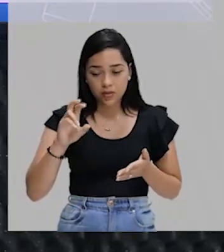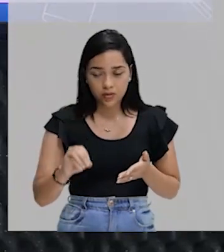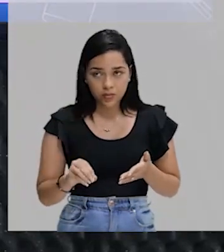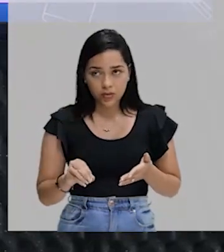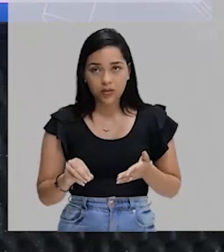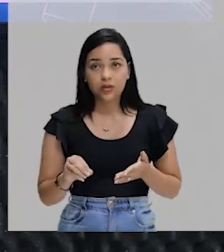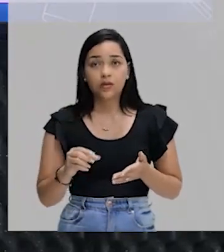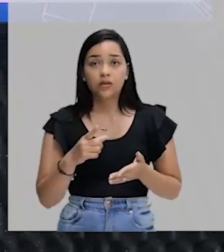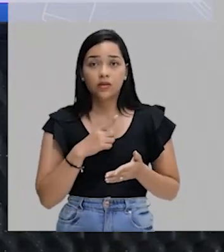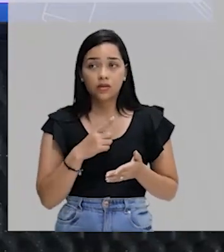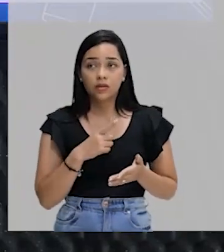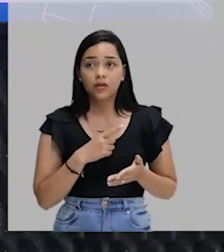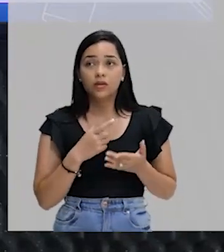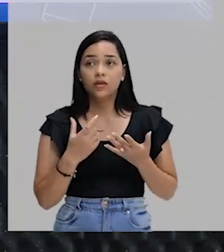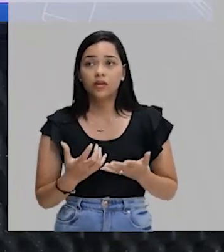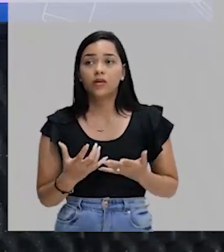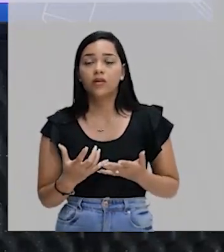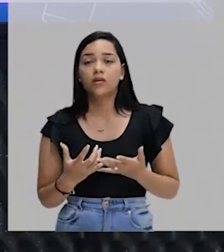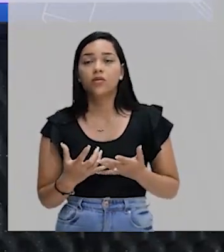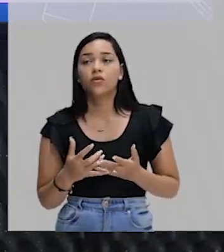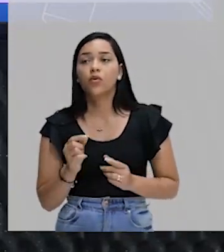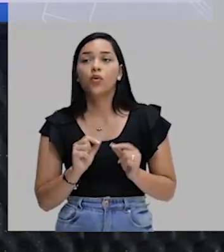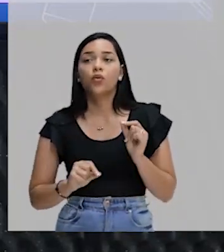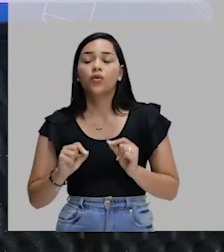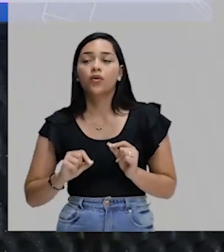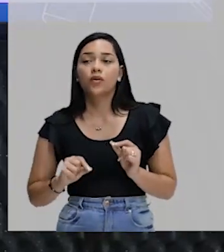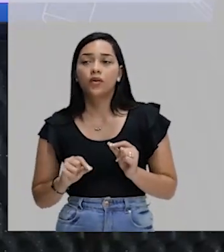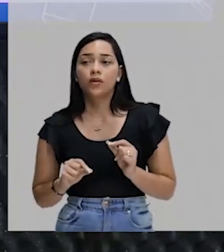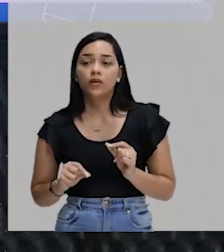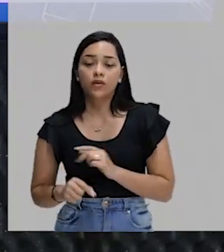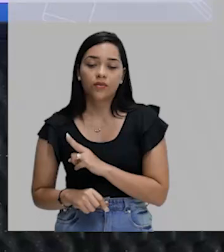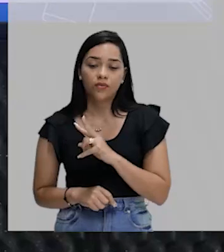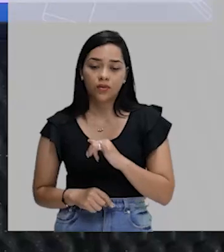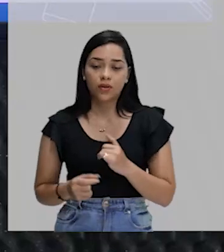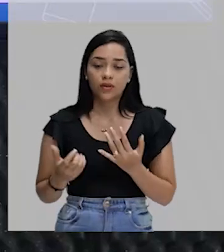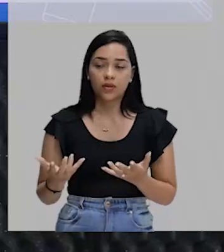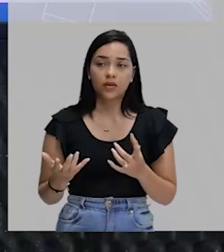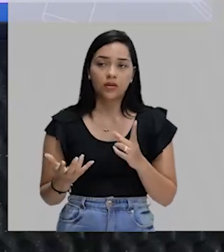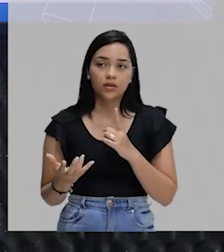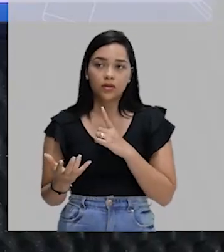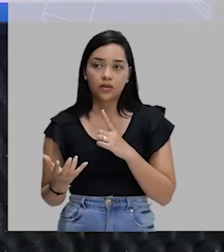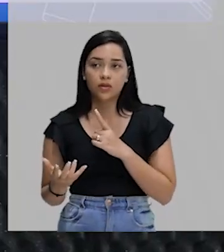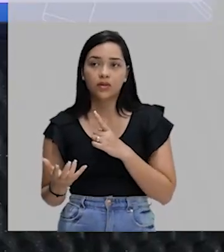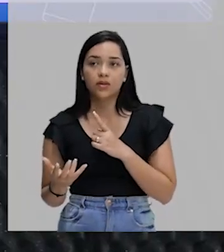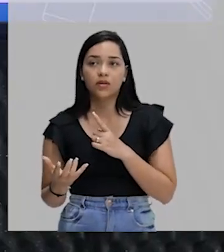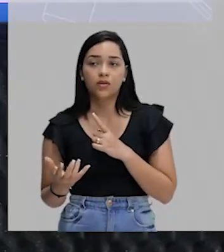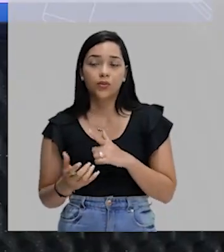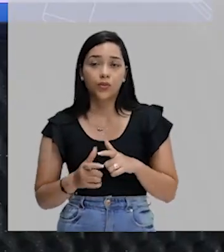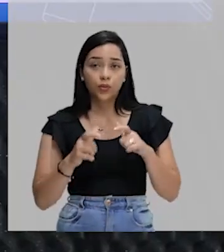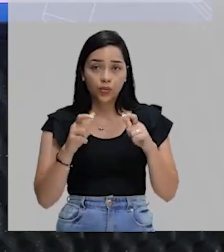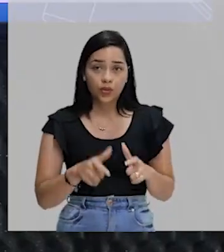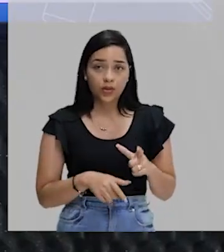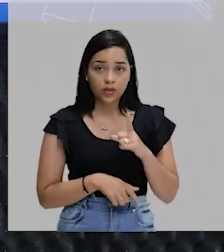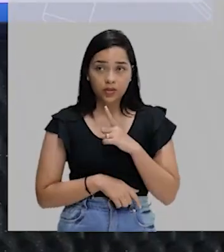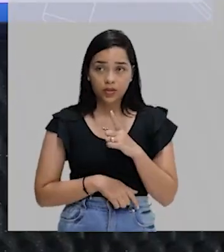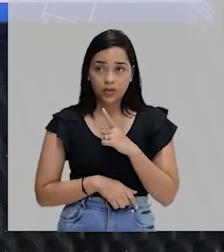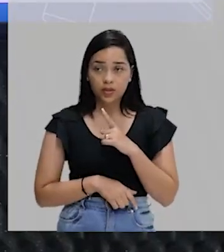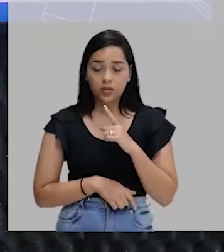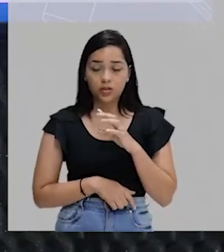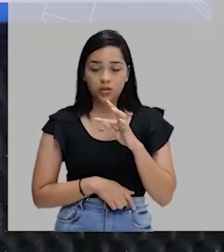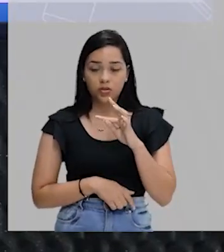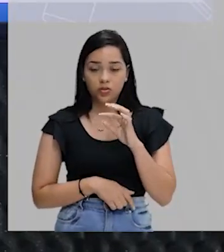o Tratado de Madrid, que, na verdade, ele vai ficar no lugar do Tratado